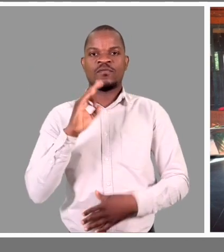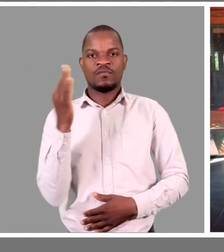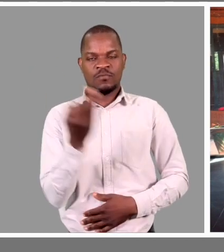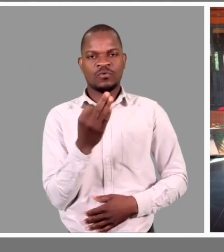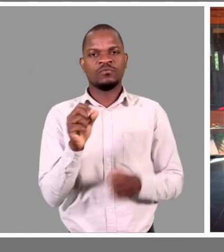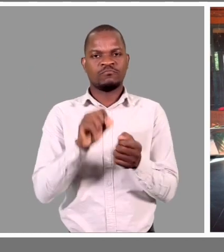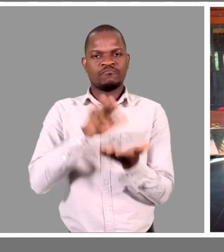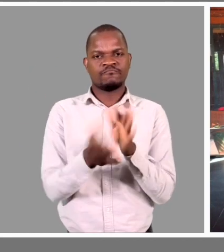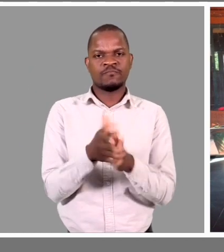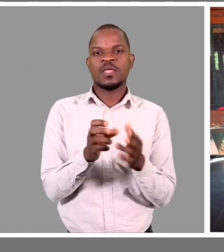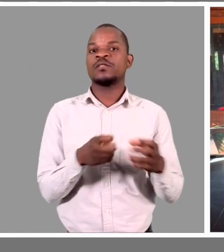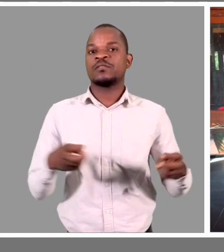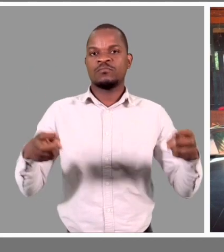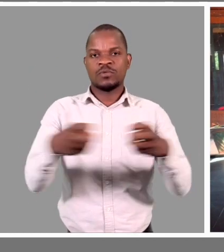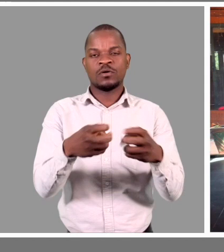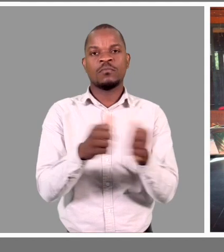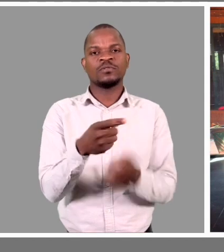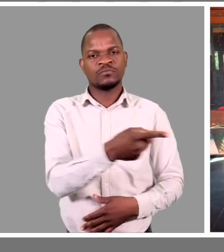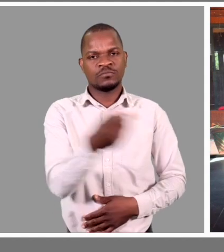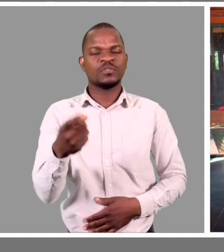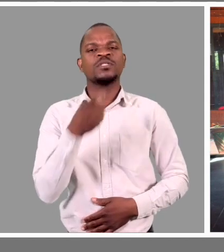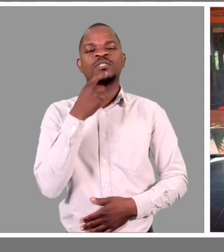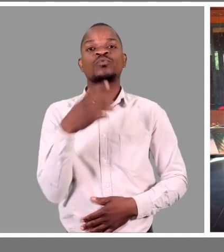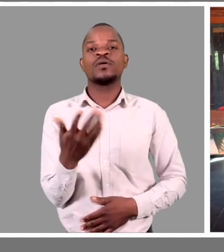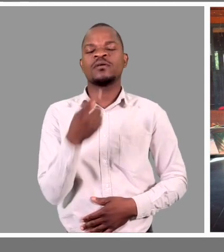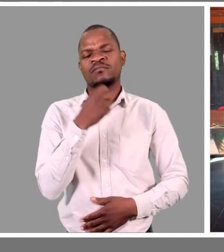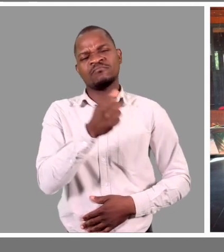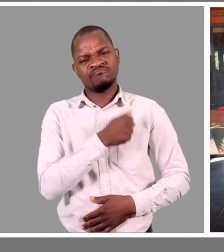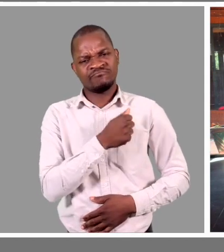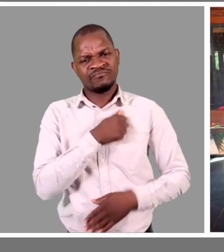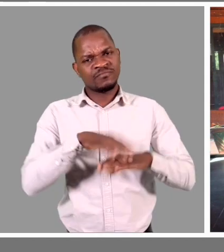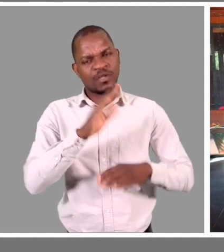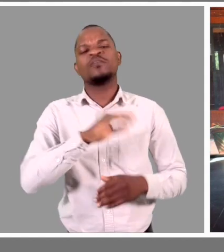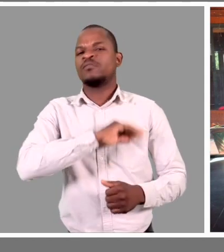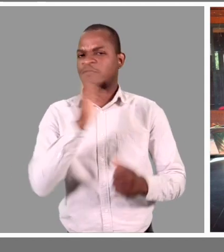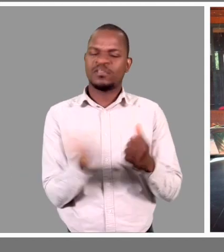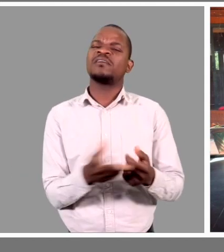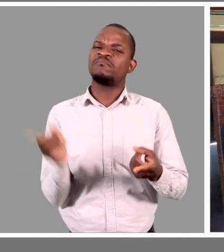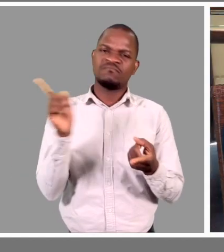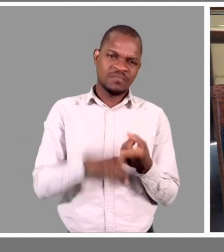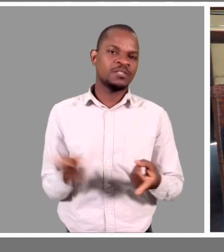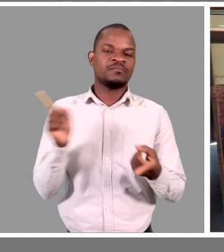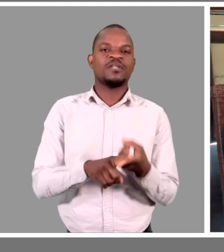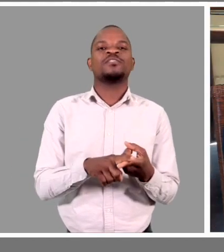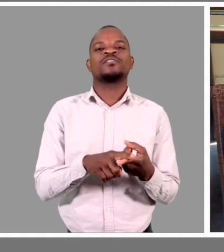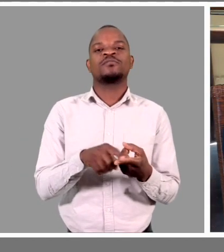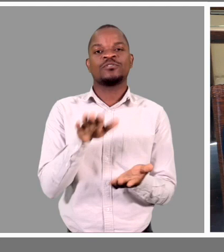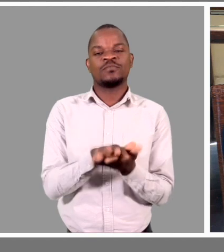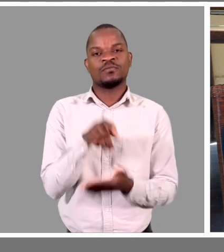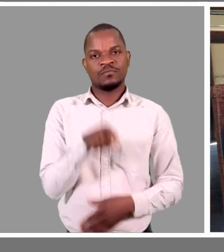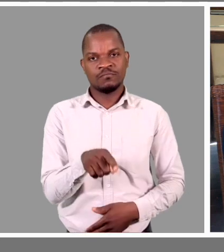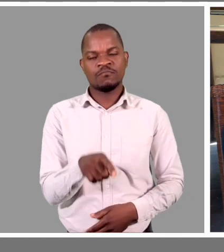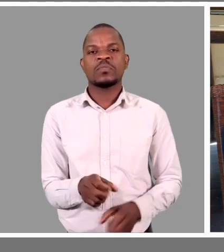pelos resultados, pelos comentários, dizem que gostaram do espaço e é onde voltaram mais vezes. E nunca pensou,